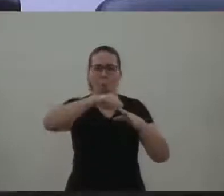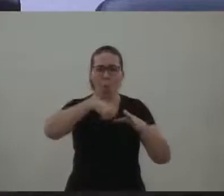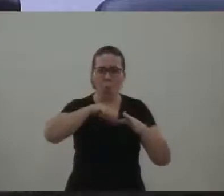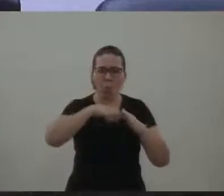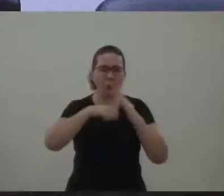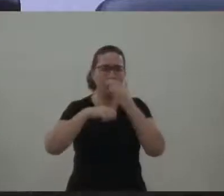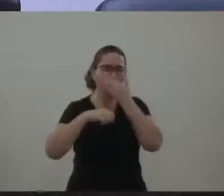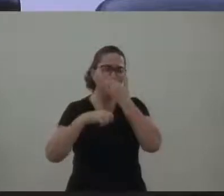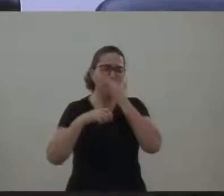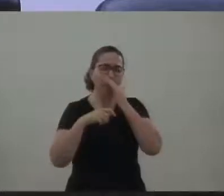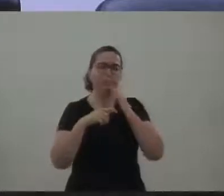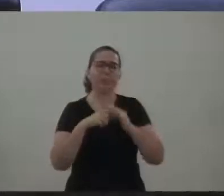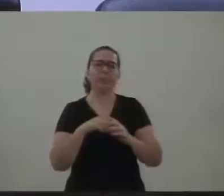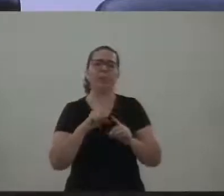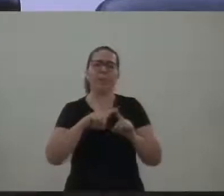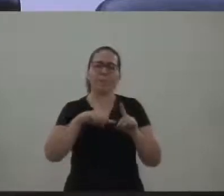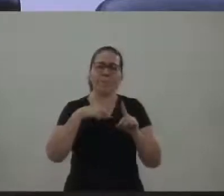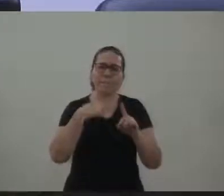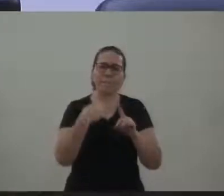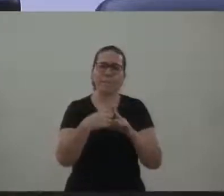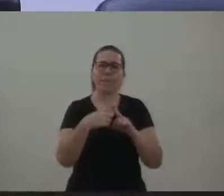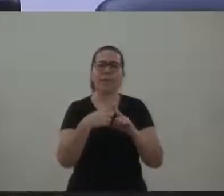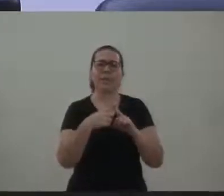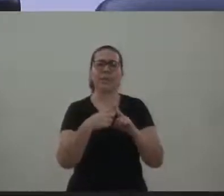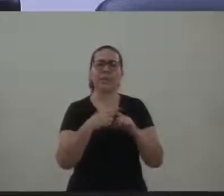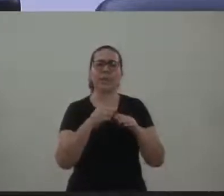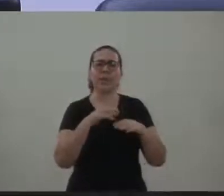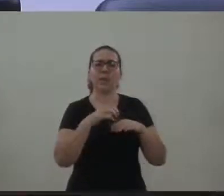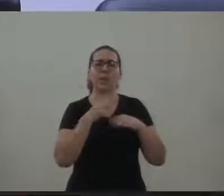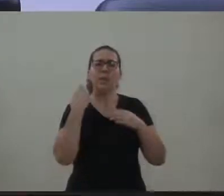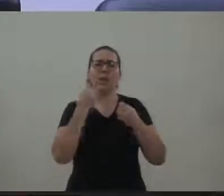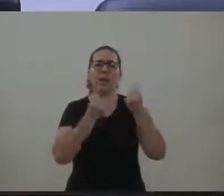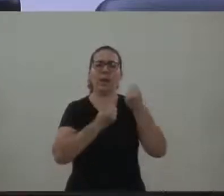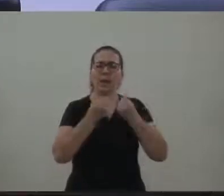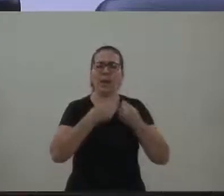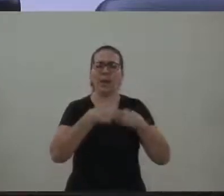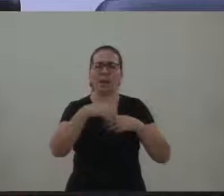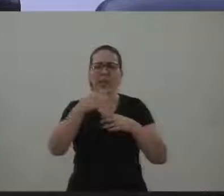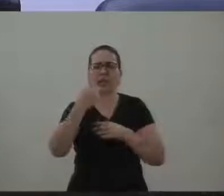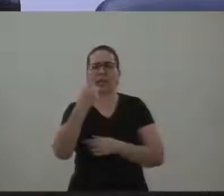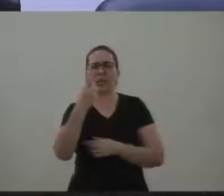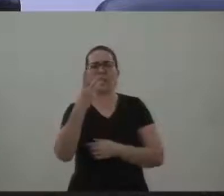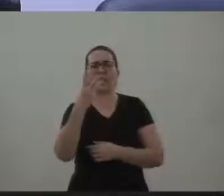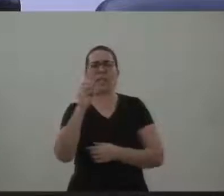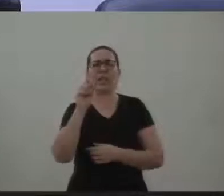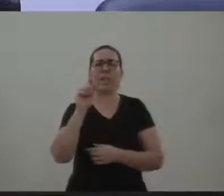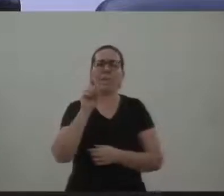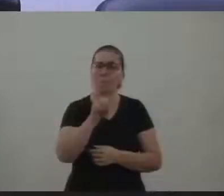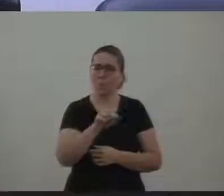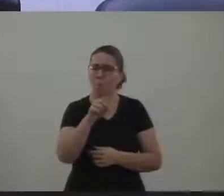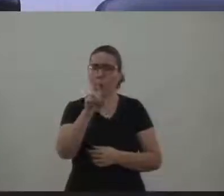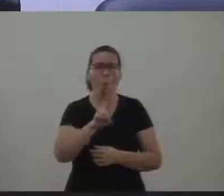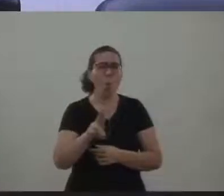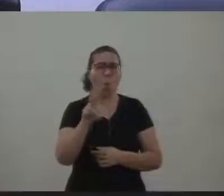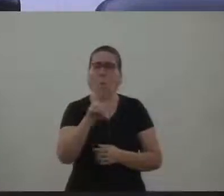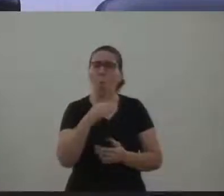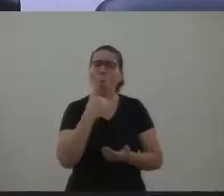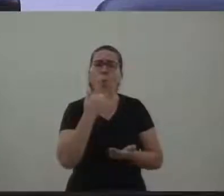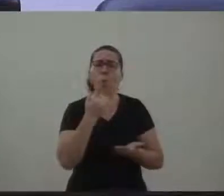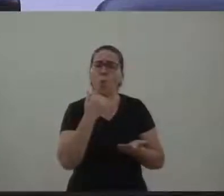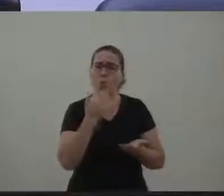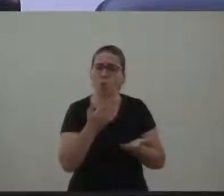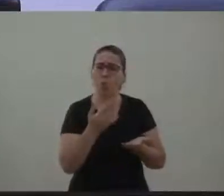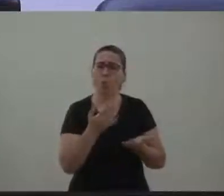isso em média, e mais o transporte que era feito, em torno de 130 mil reais, então nós estamos falando que